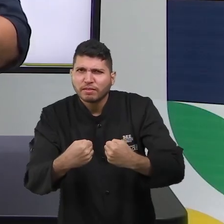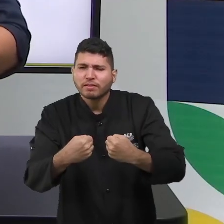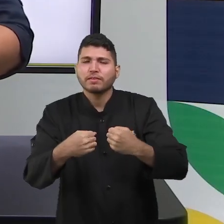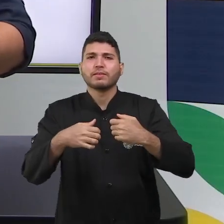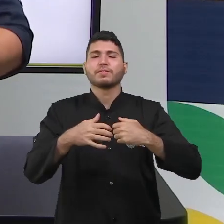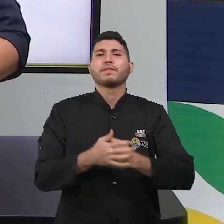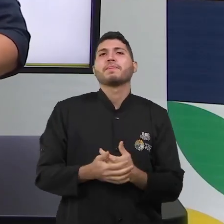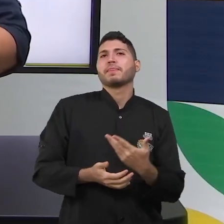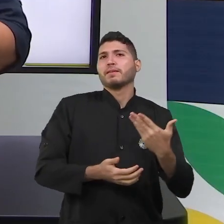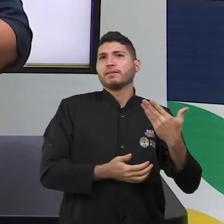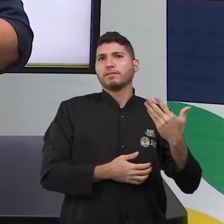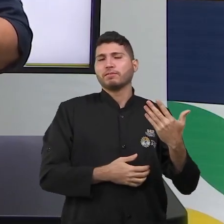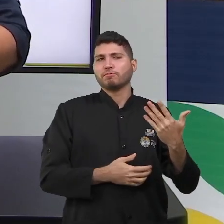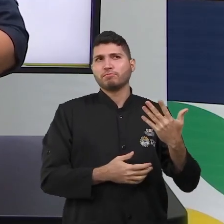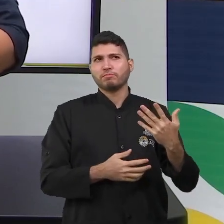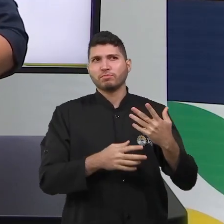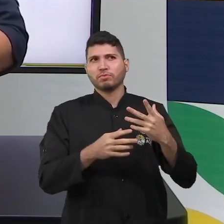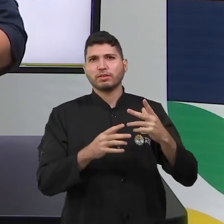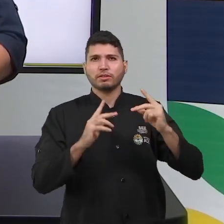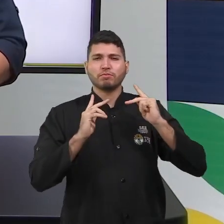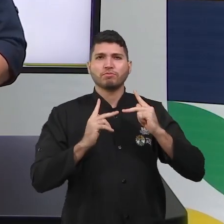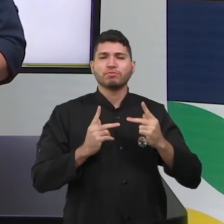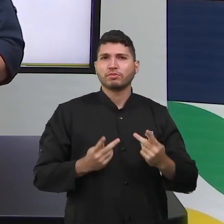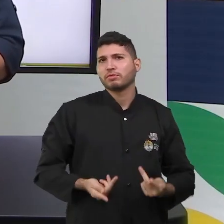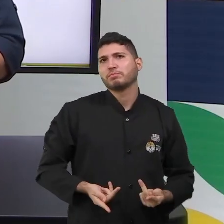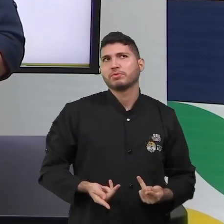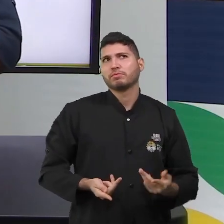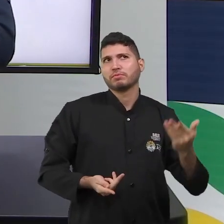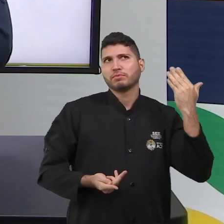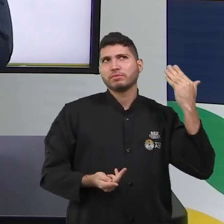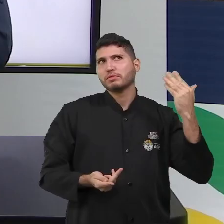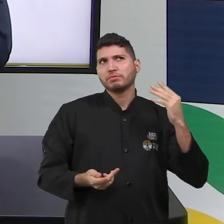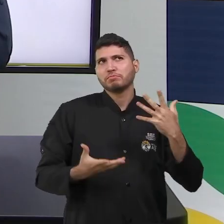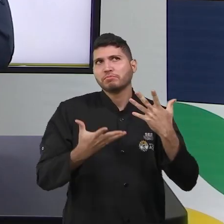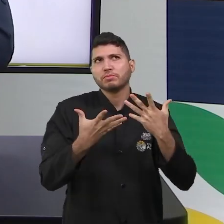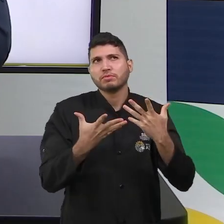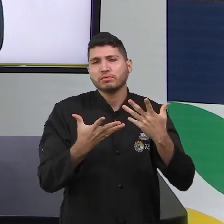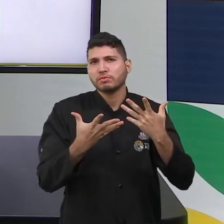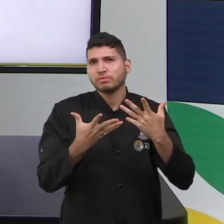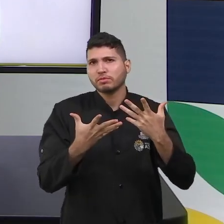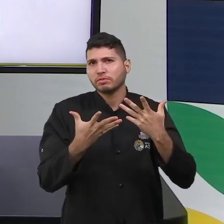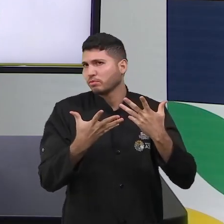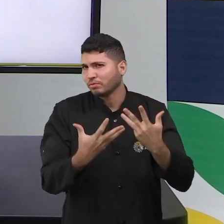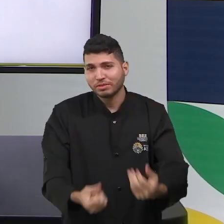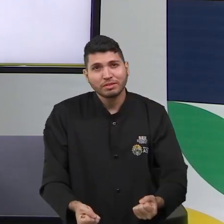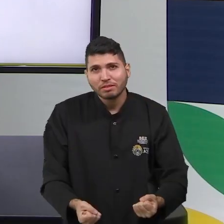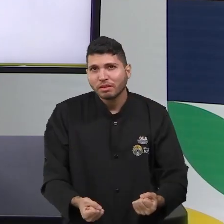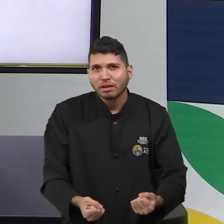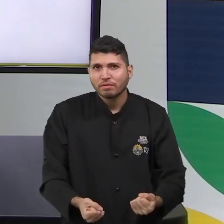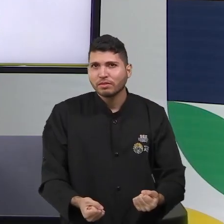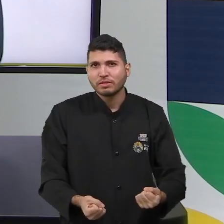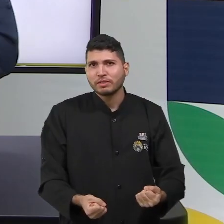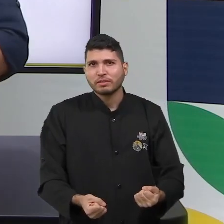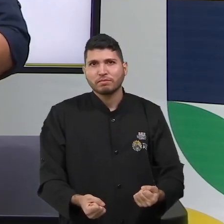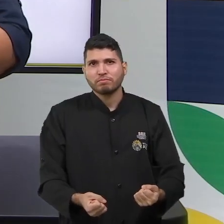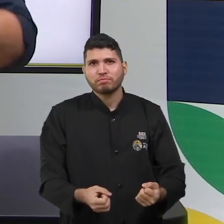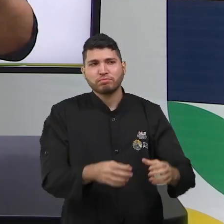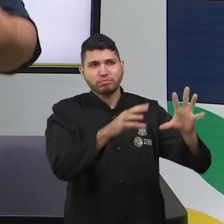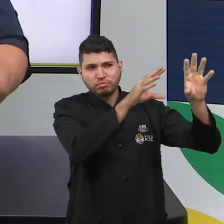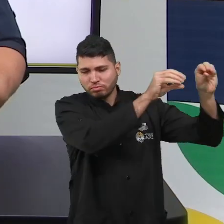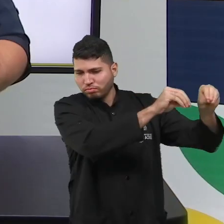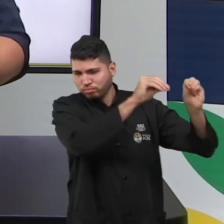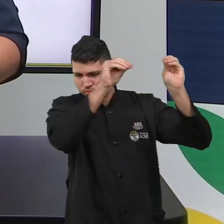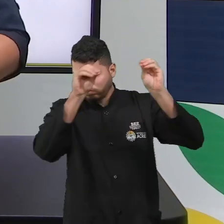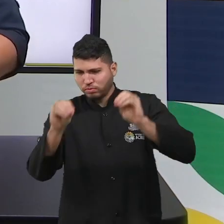algo passivo. O ser humano não aceita ser trazido da sua região, da sua família, da sua comunidade, de